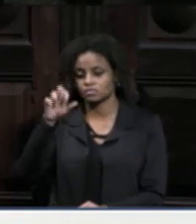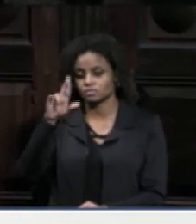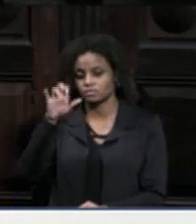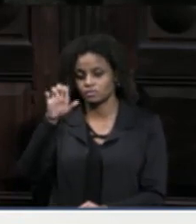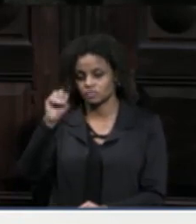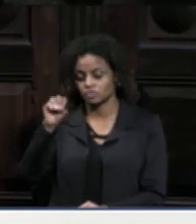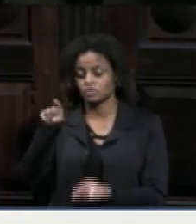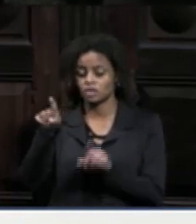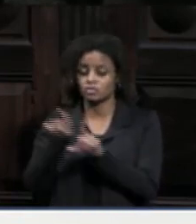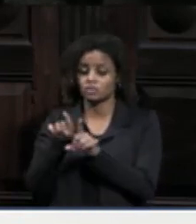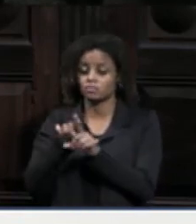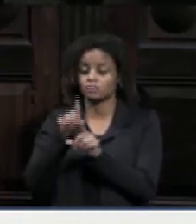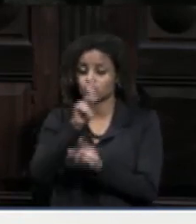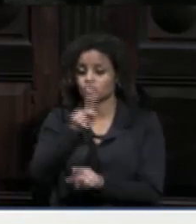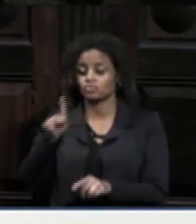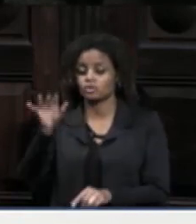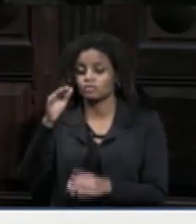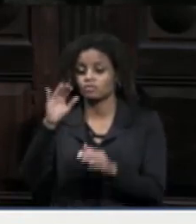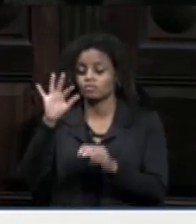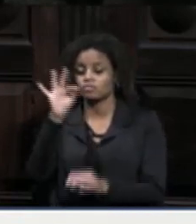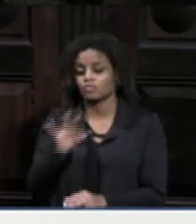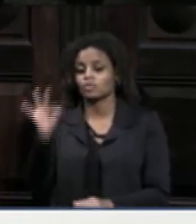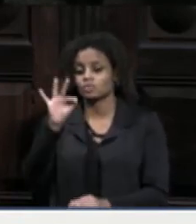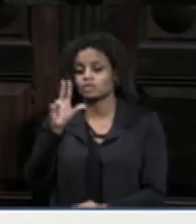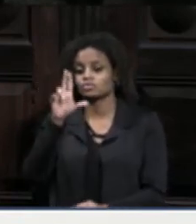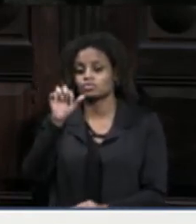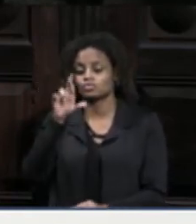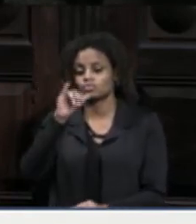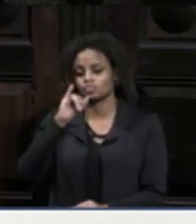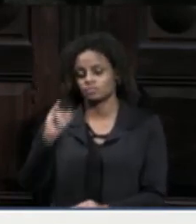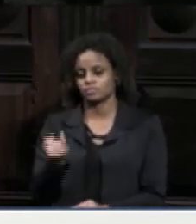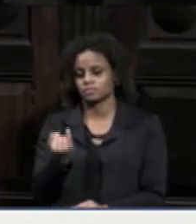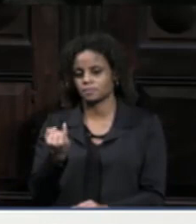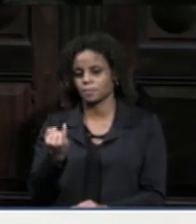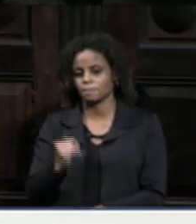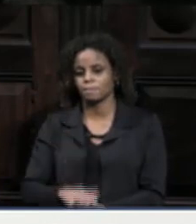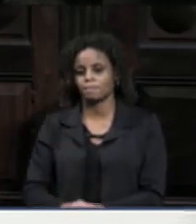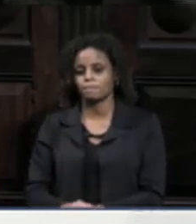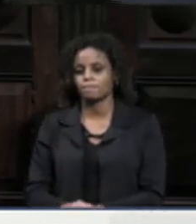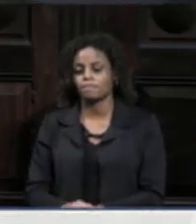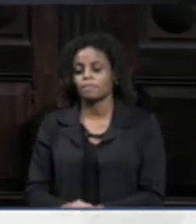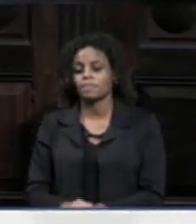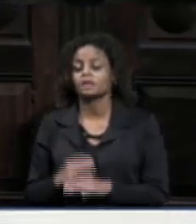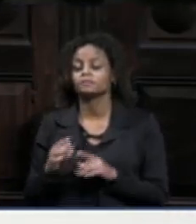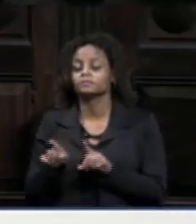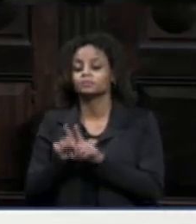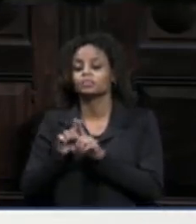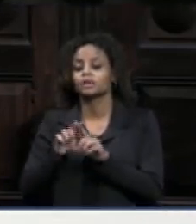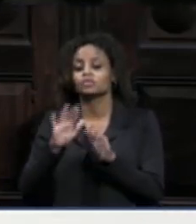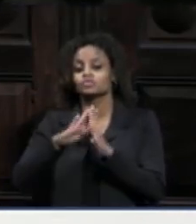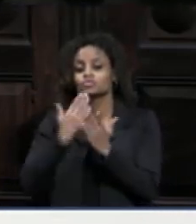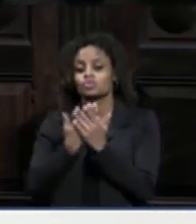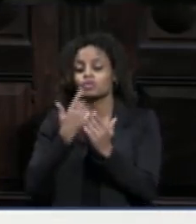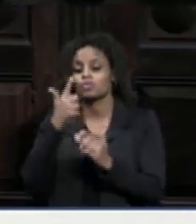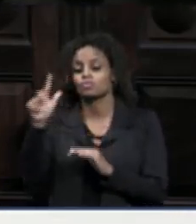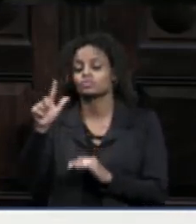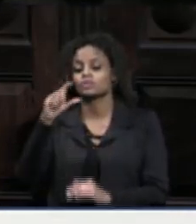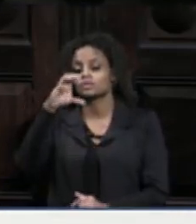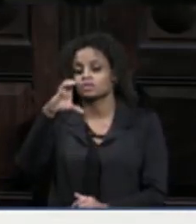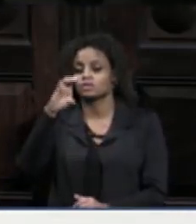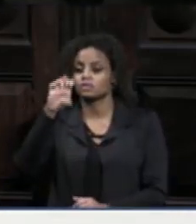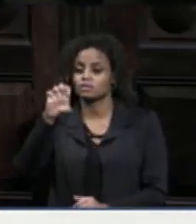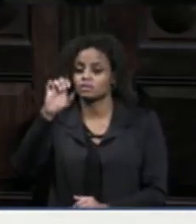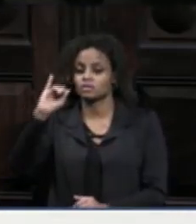da UERJ, com o nome de SEI, Centro de Educação Integrada,